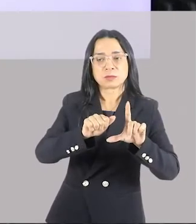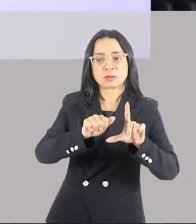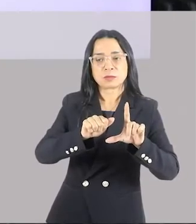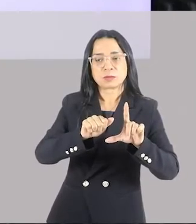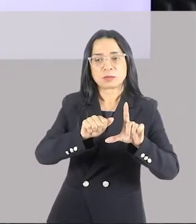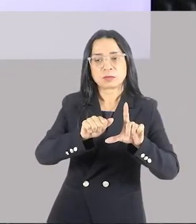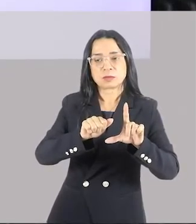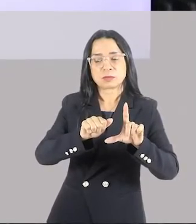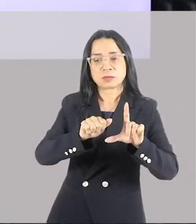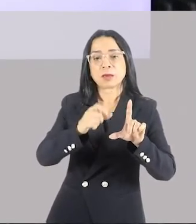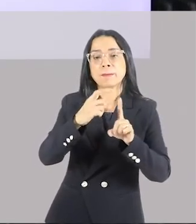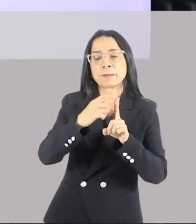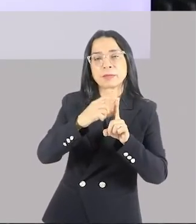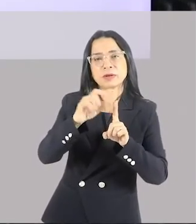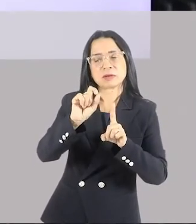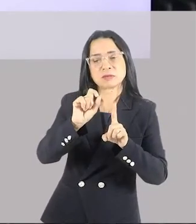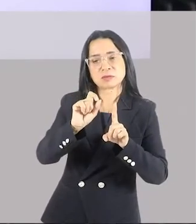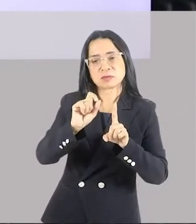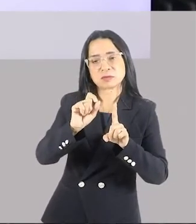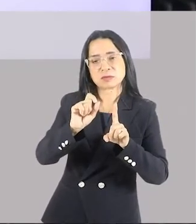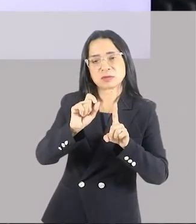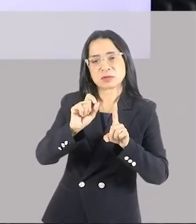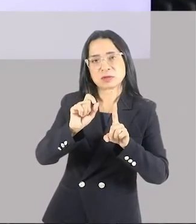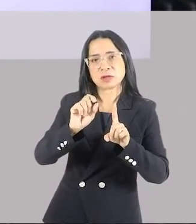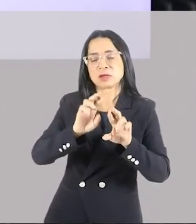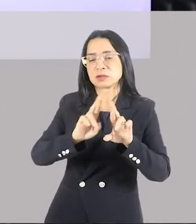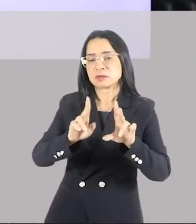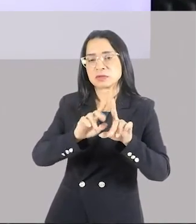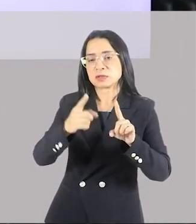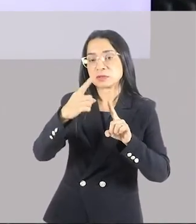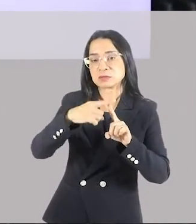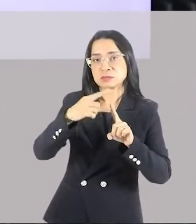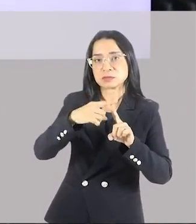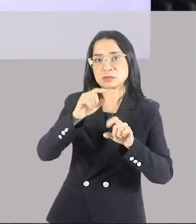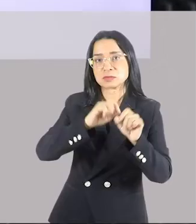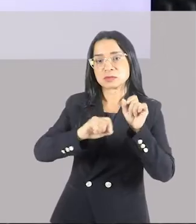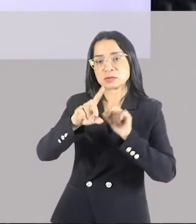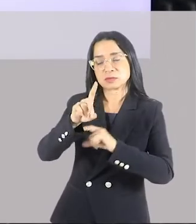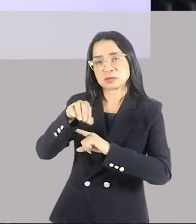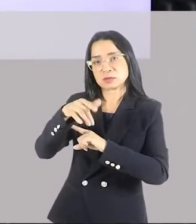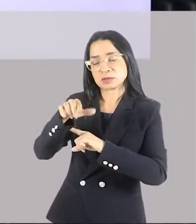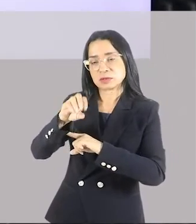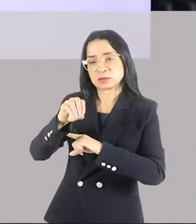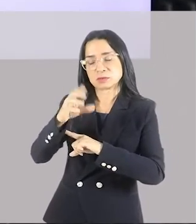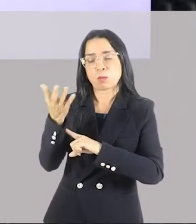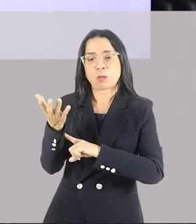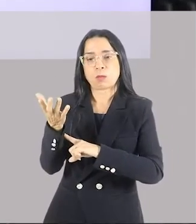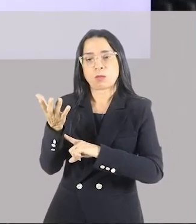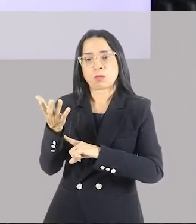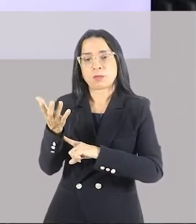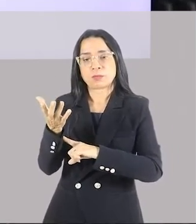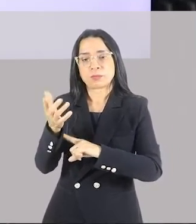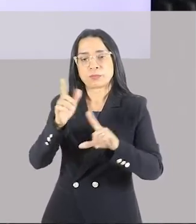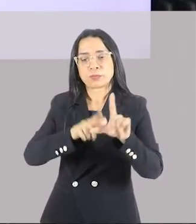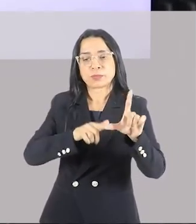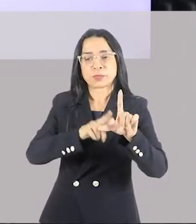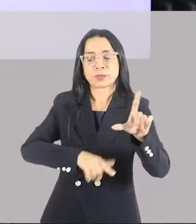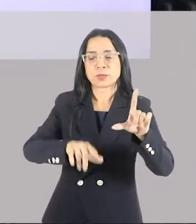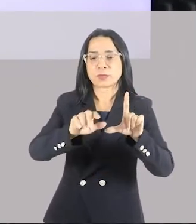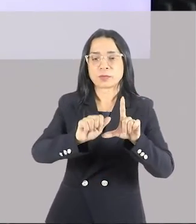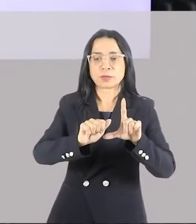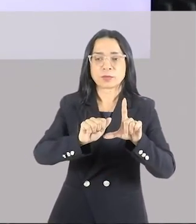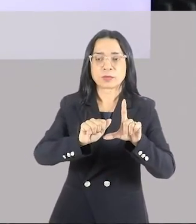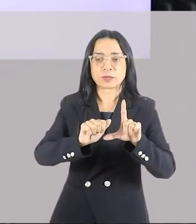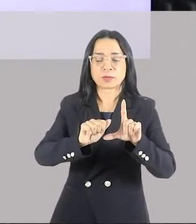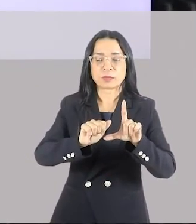discricionário. Aqui ele está querendo entender se você sabe diferenciar os tipos de delegação de serviço público. Opção A,